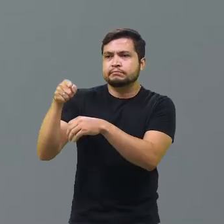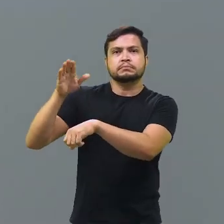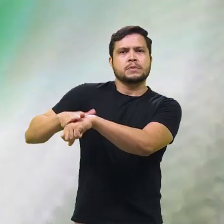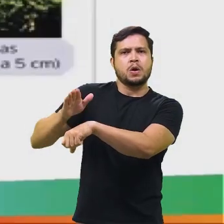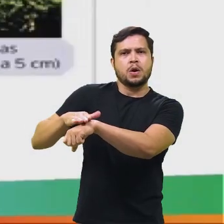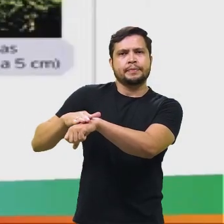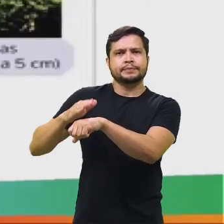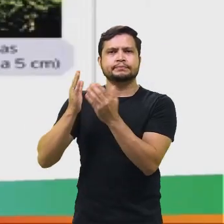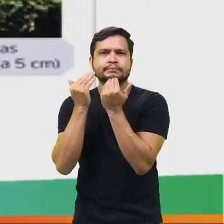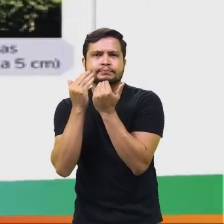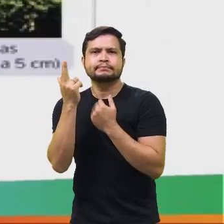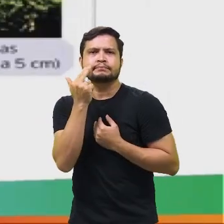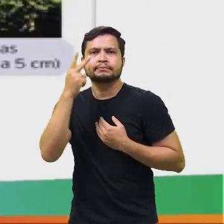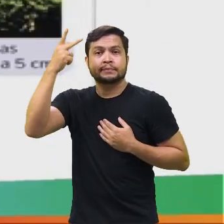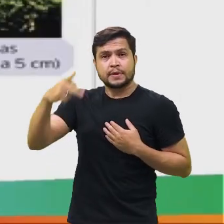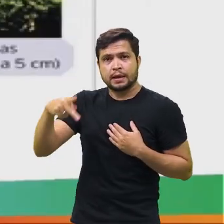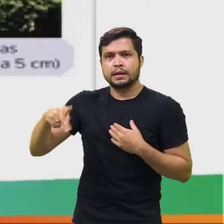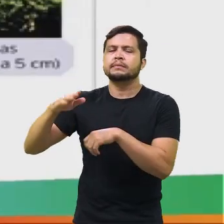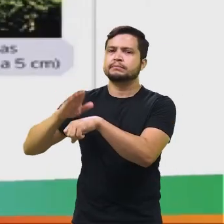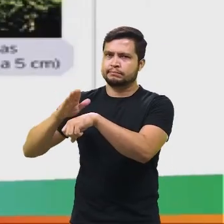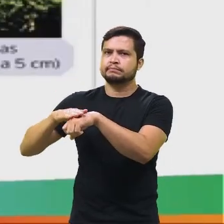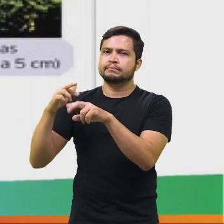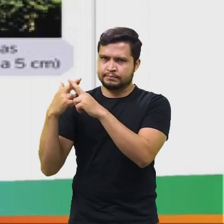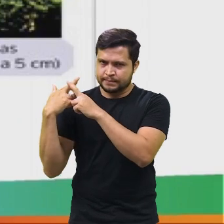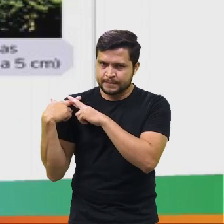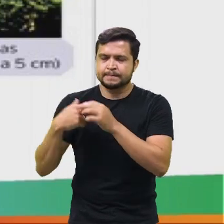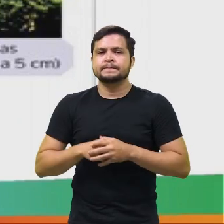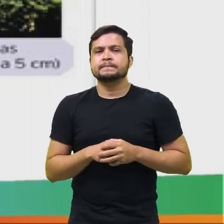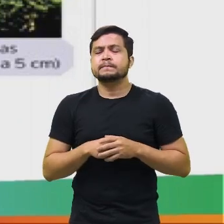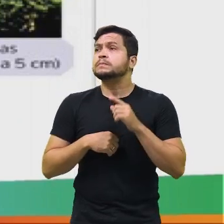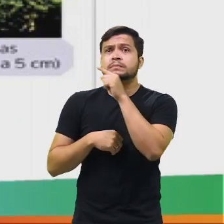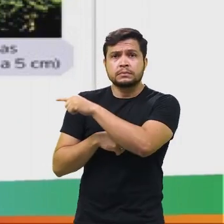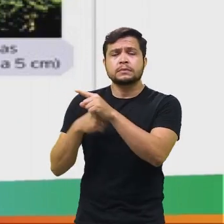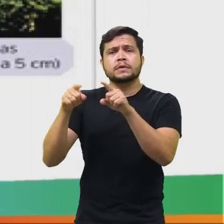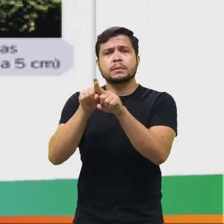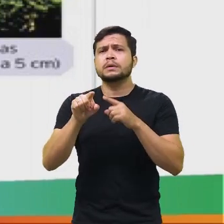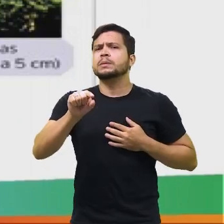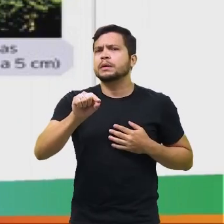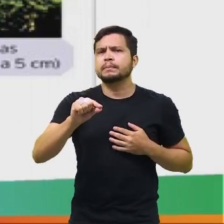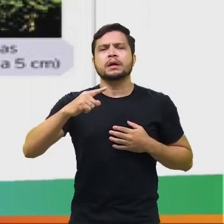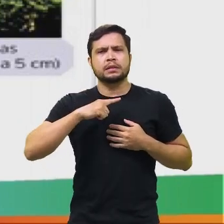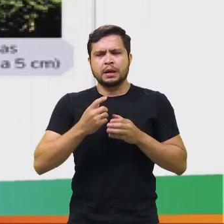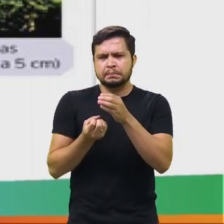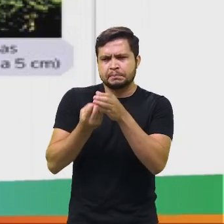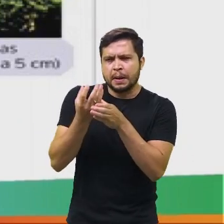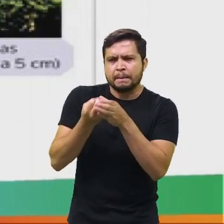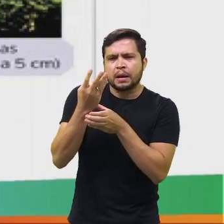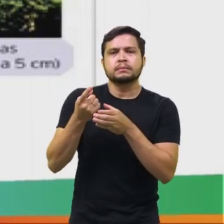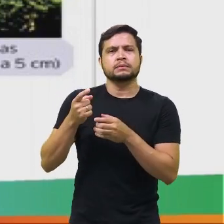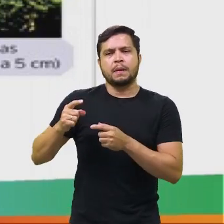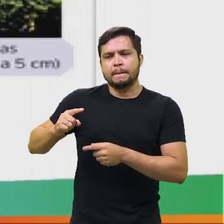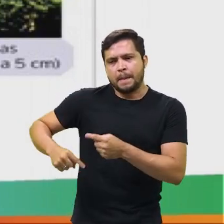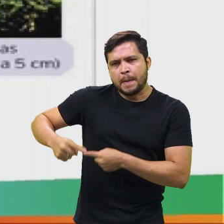alimento. São seres fotossintetizantes, então para produzir esse alimento, eles fazem essa produção, esse seu